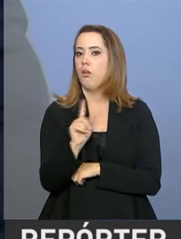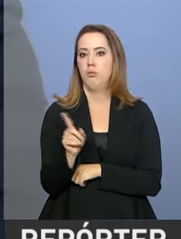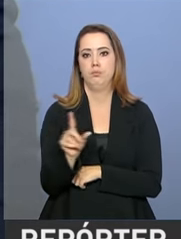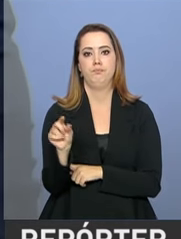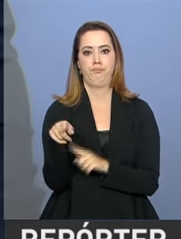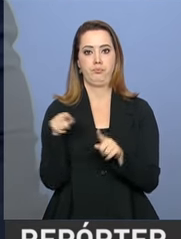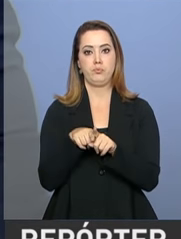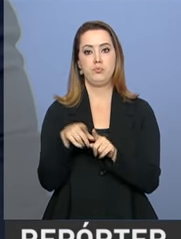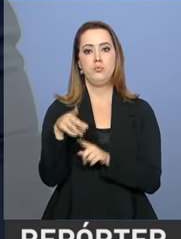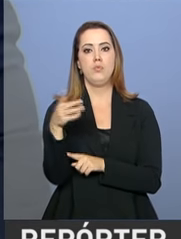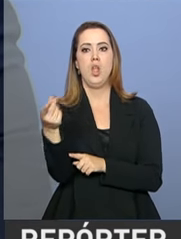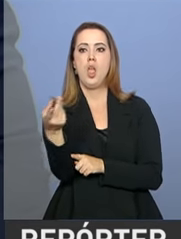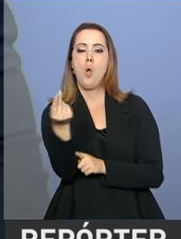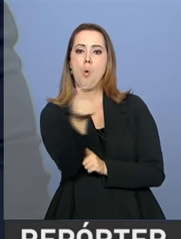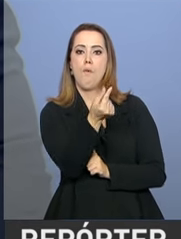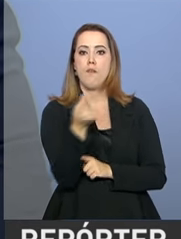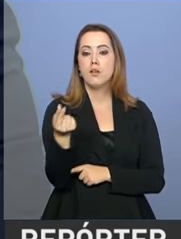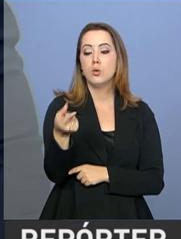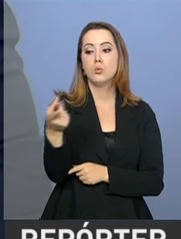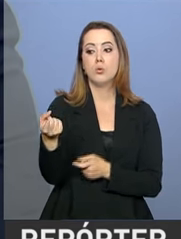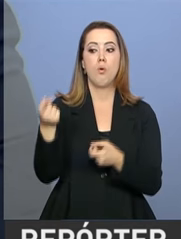as taxas de retorno,